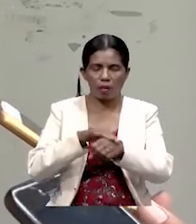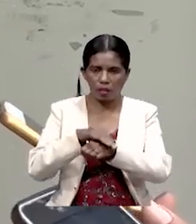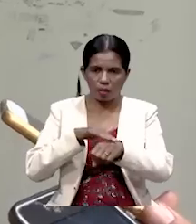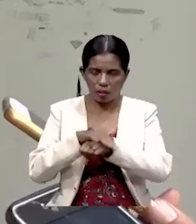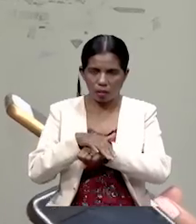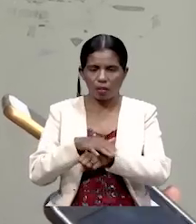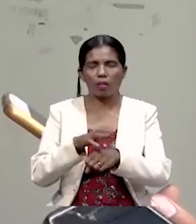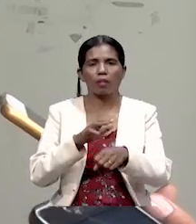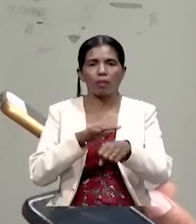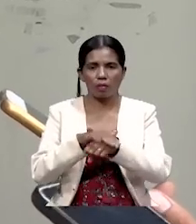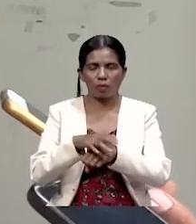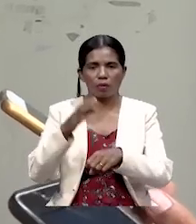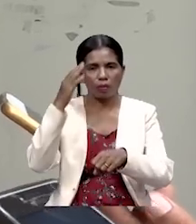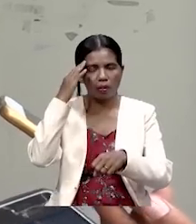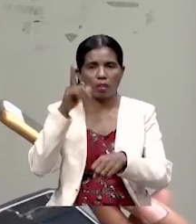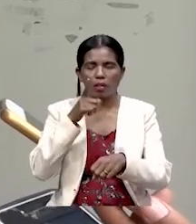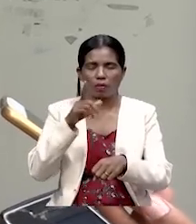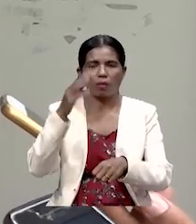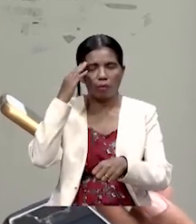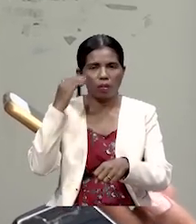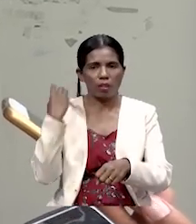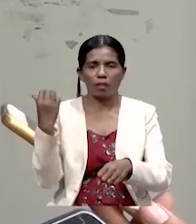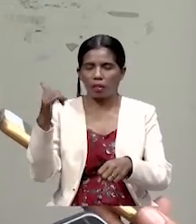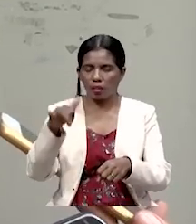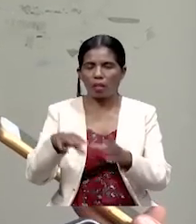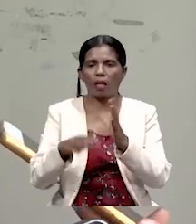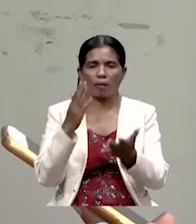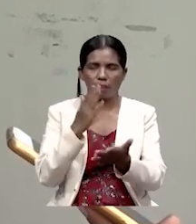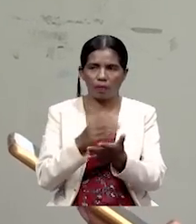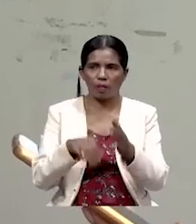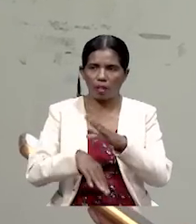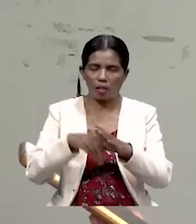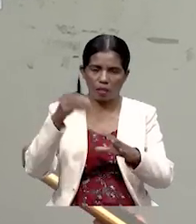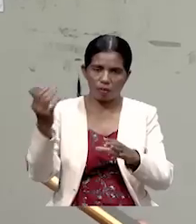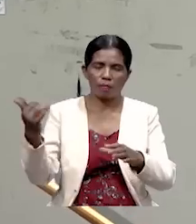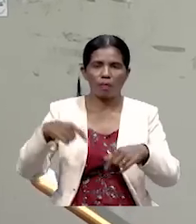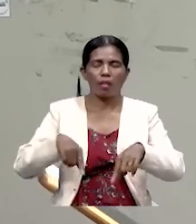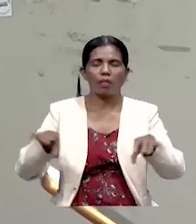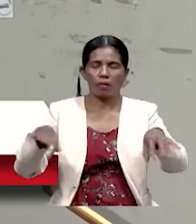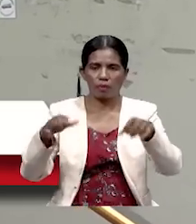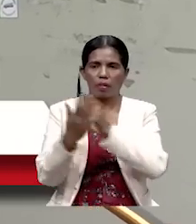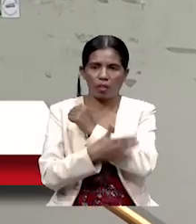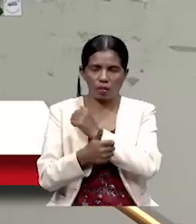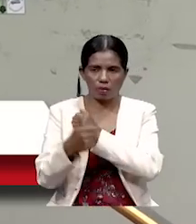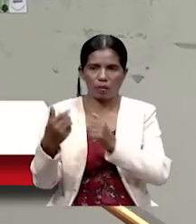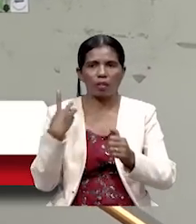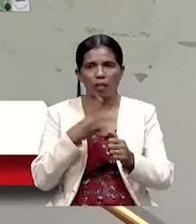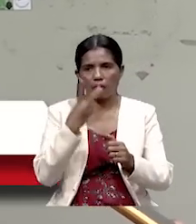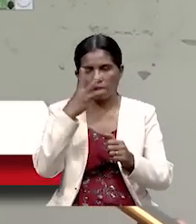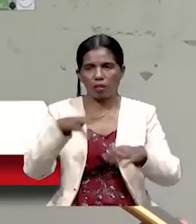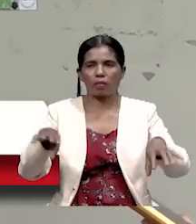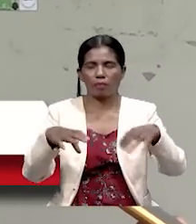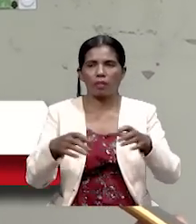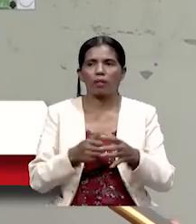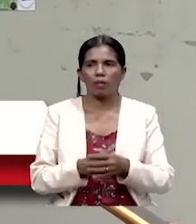curso coreano, então ser tem que ser sai. Ser não é que pending ela nem mais sai. Ba serviço ele. E tare pois ir mas ba serviço ele